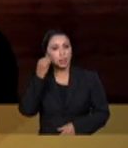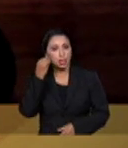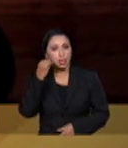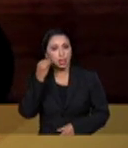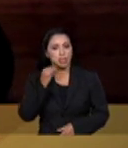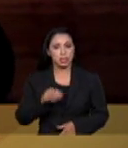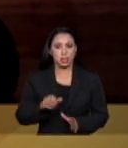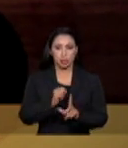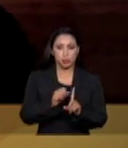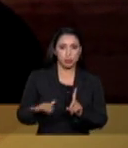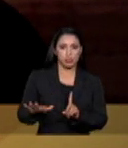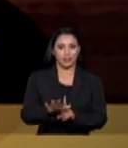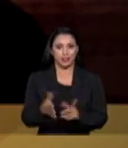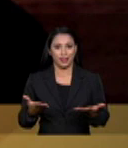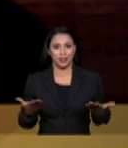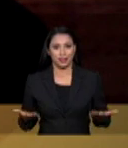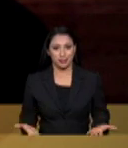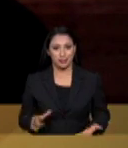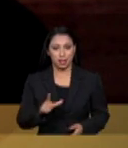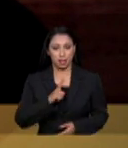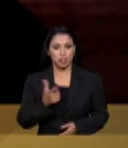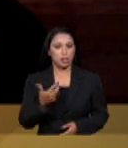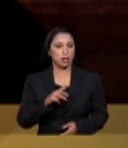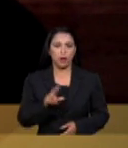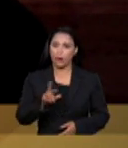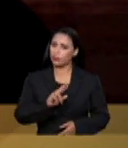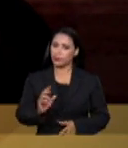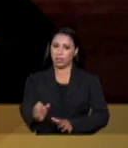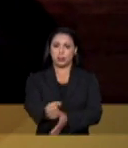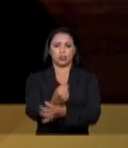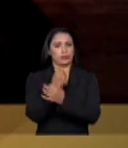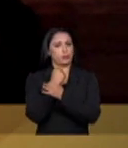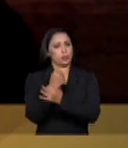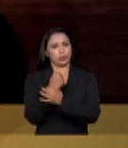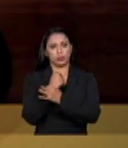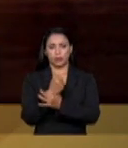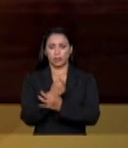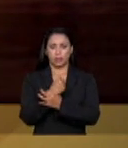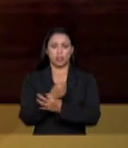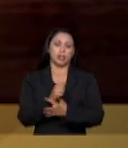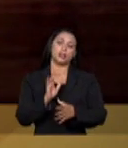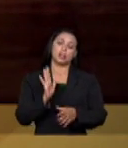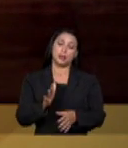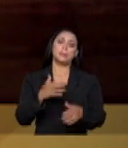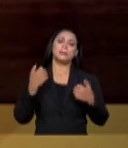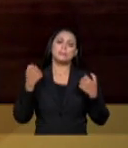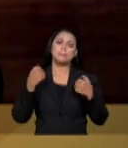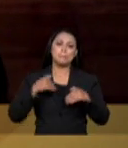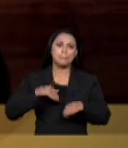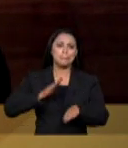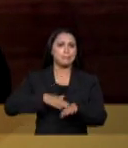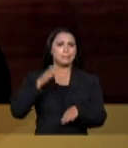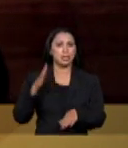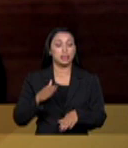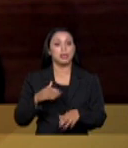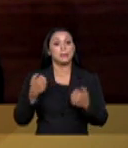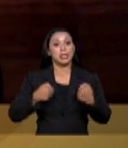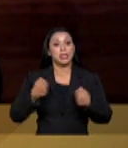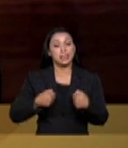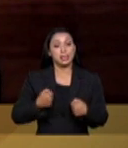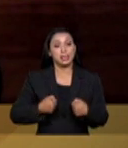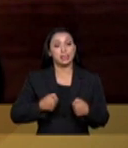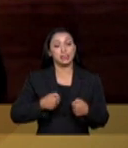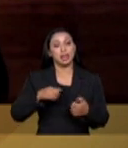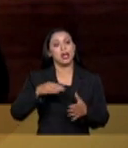sociedade envolvente não há segurança jurídica maior do que cumprir a constituição por isso e conclusão